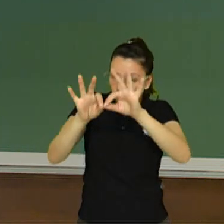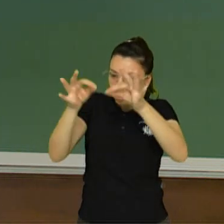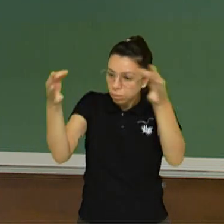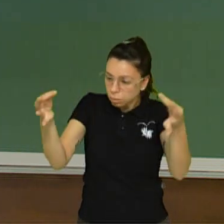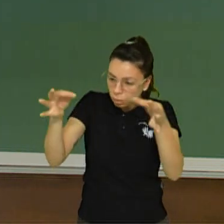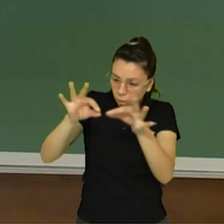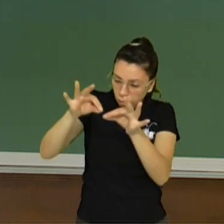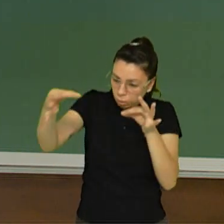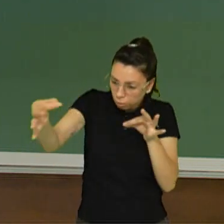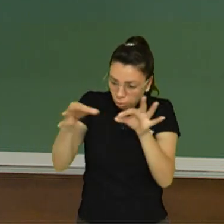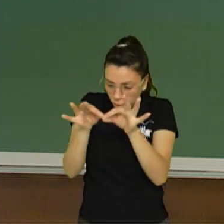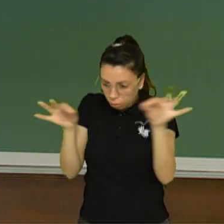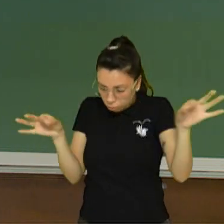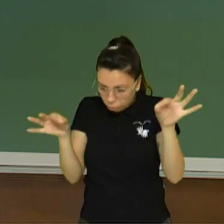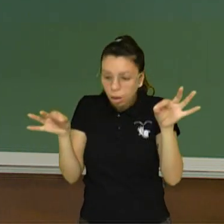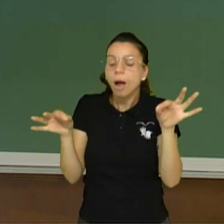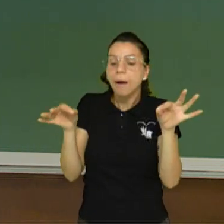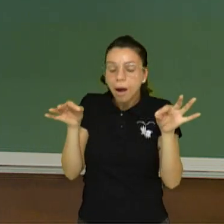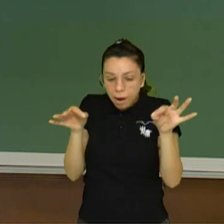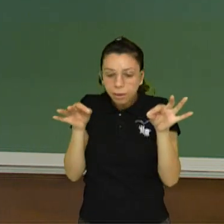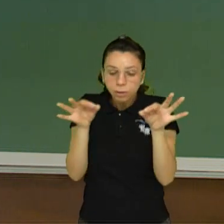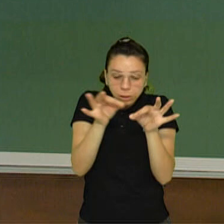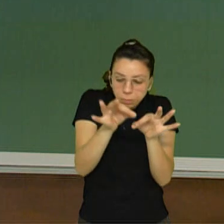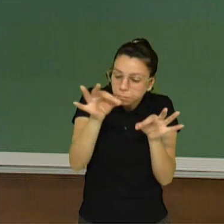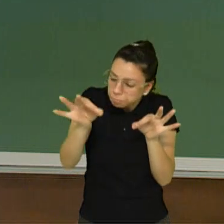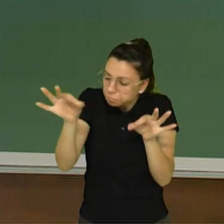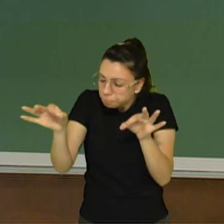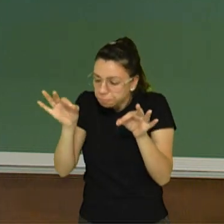que me voltar para cada pecinha que compõe